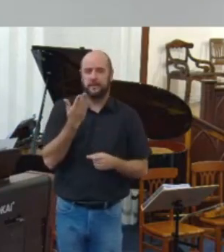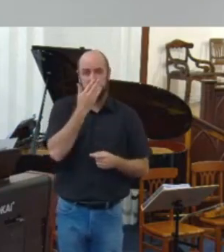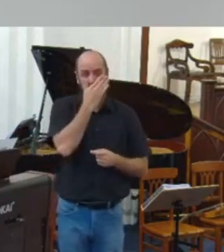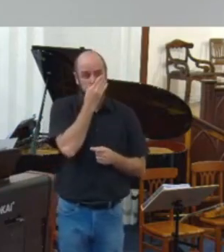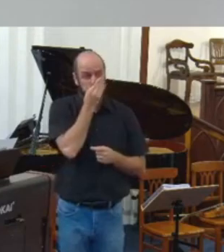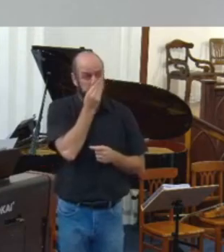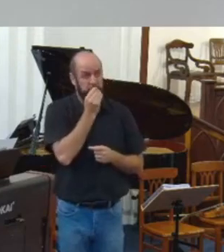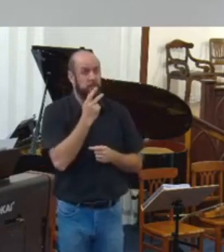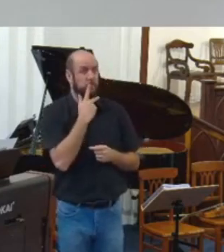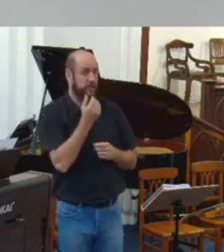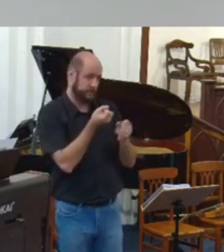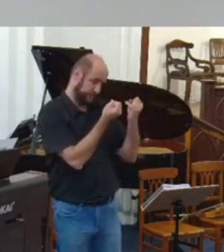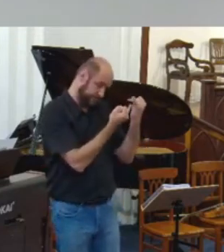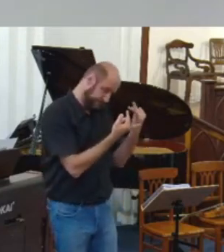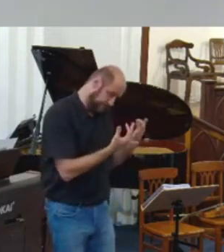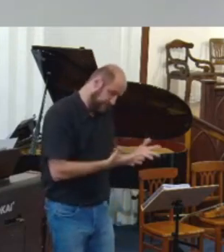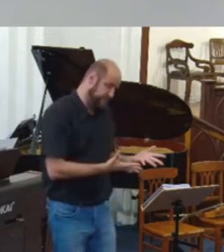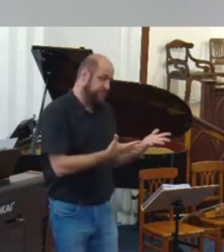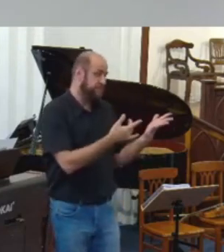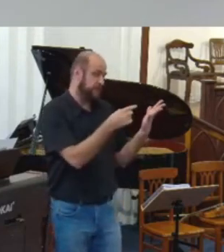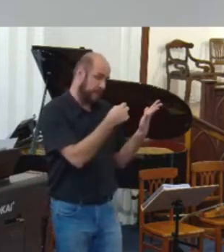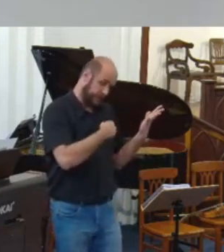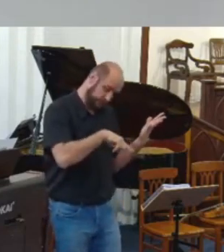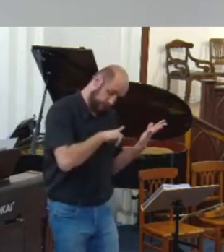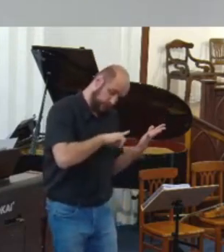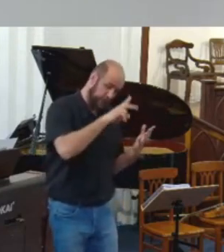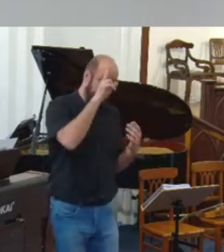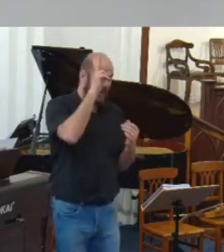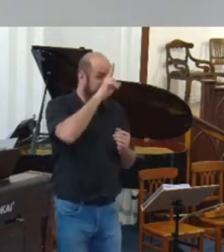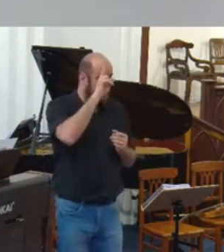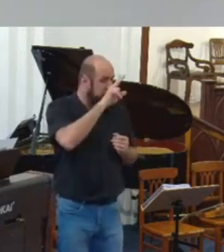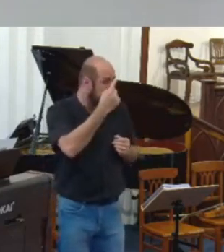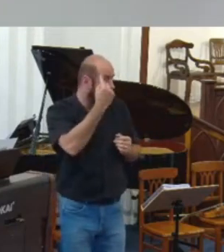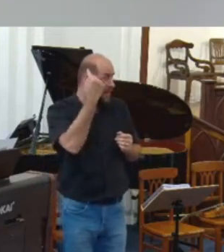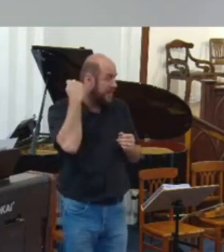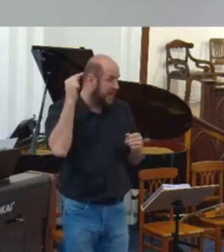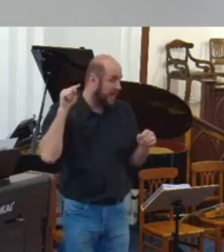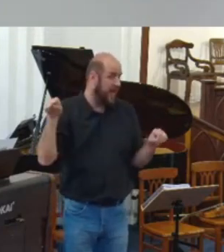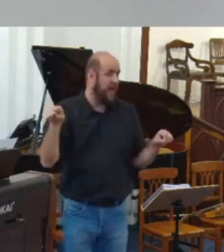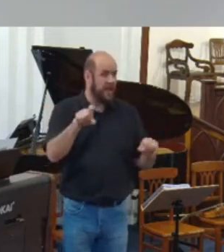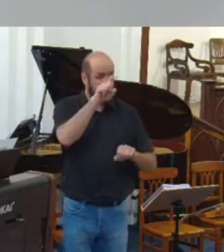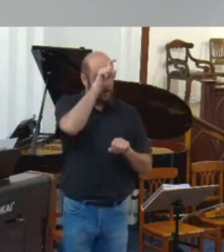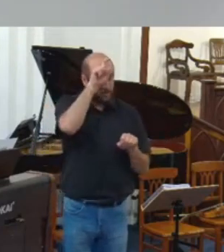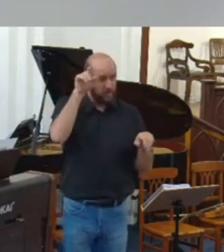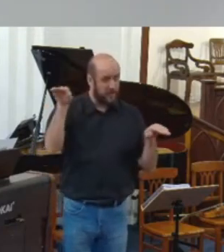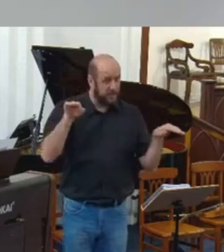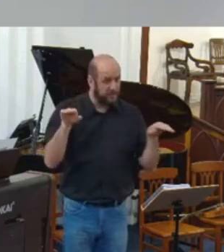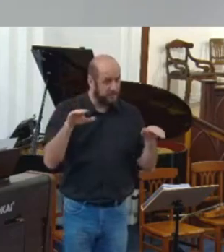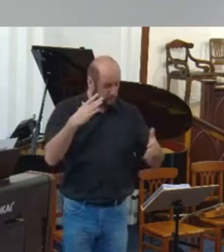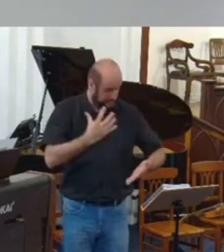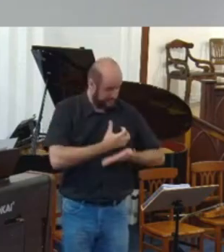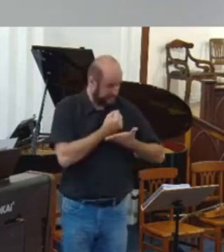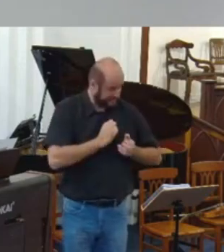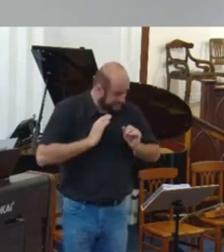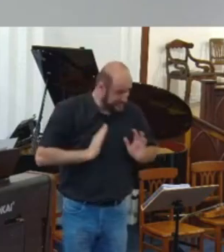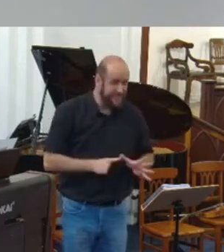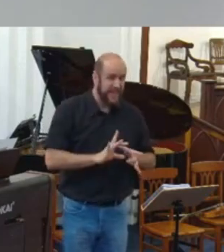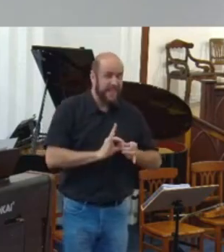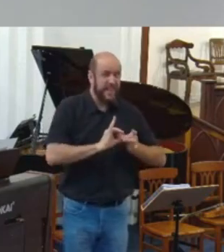pais diziam: isso é para que nós nos lembremos que nós fomos salvos,